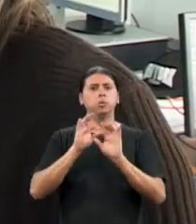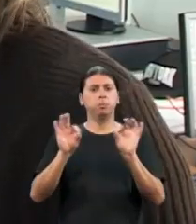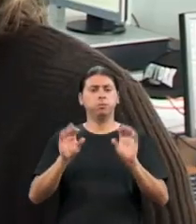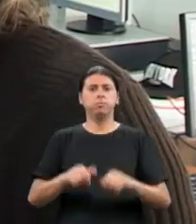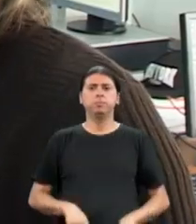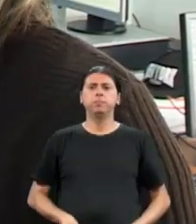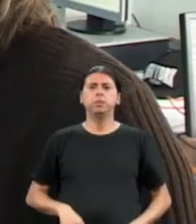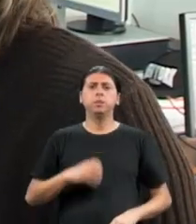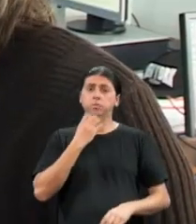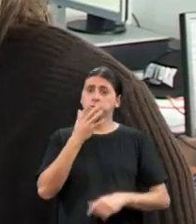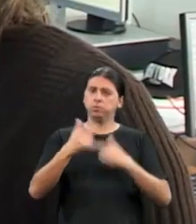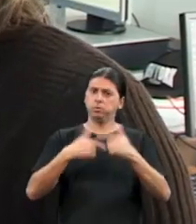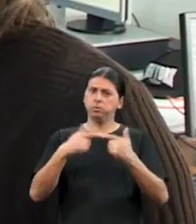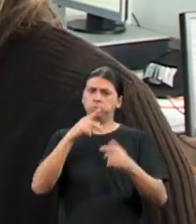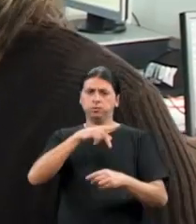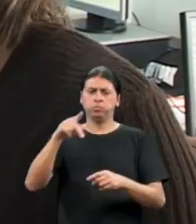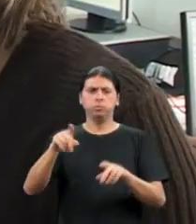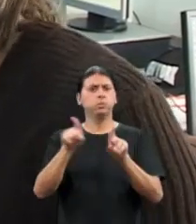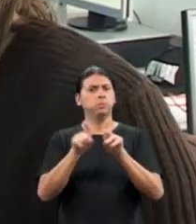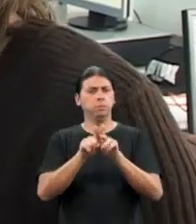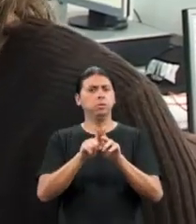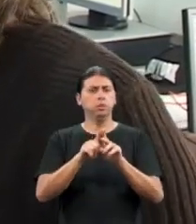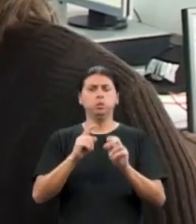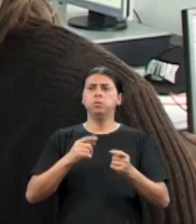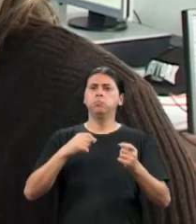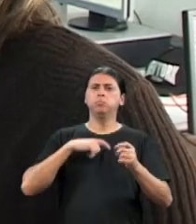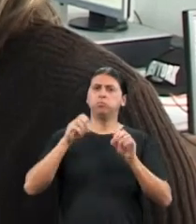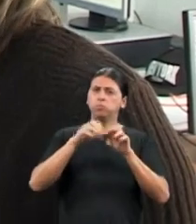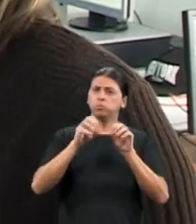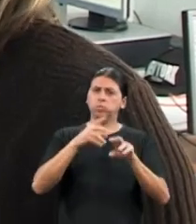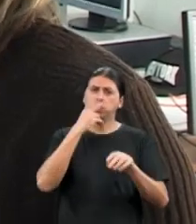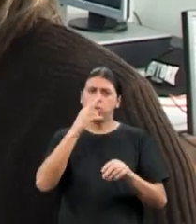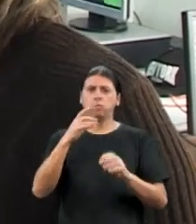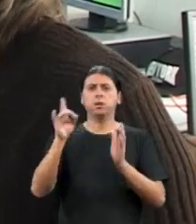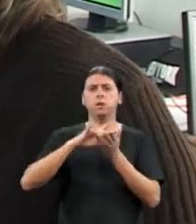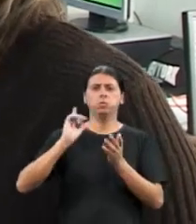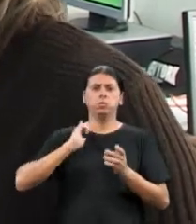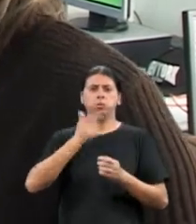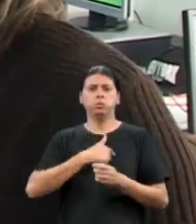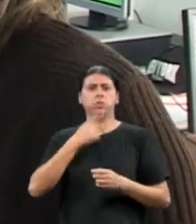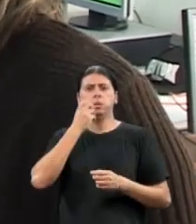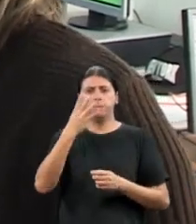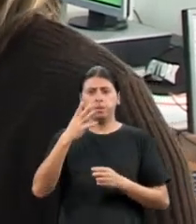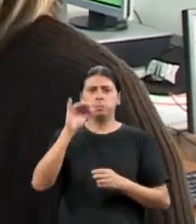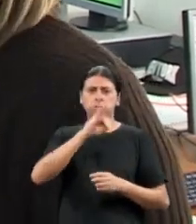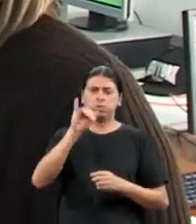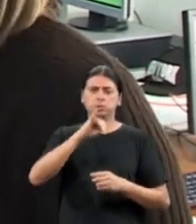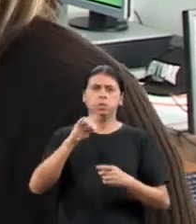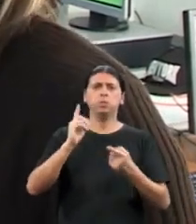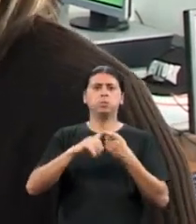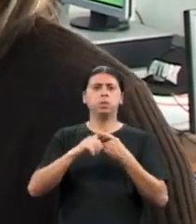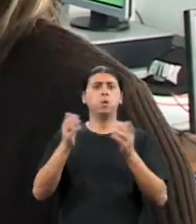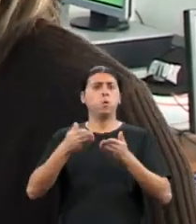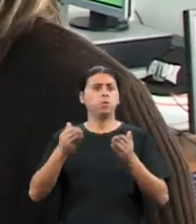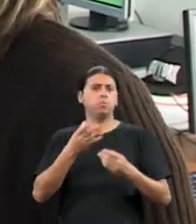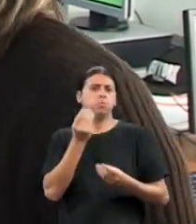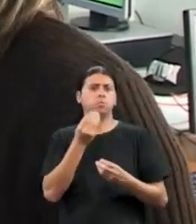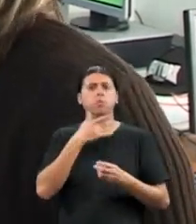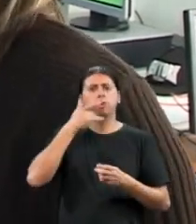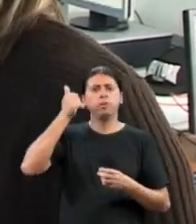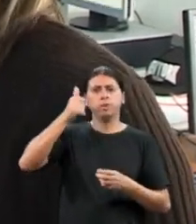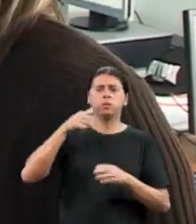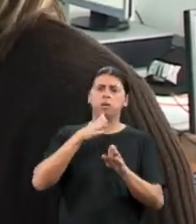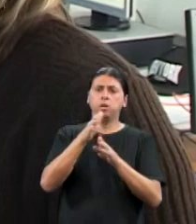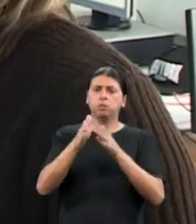Mas quando bem trabalhado pelos professores, pelos instrutores, como é o nosso caso aqui, acredito que seja bem importante, né? E hoje é muito fácil de ter acesso